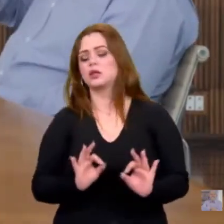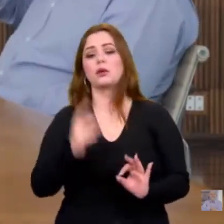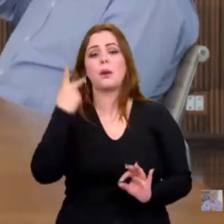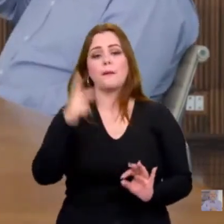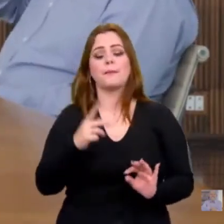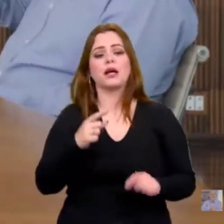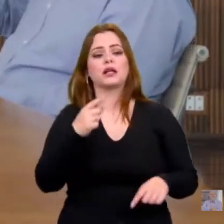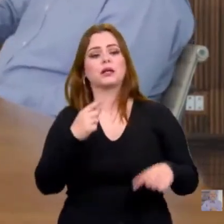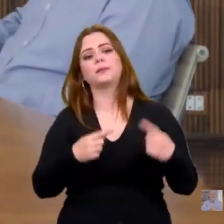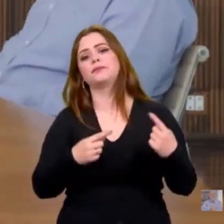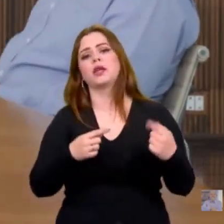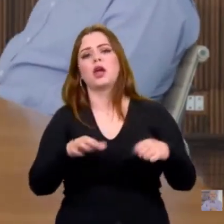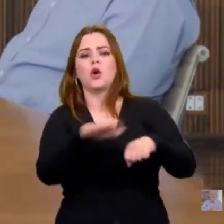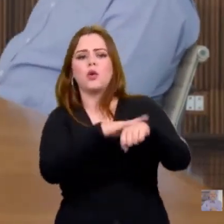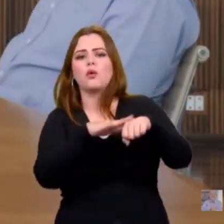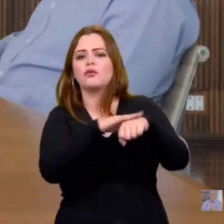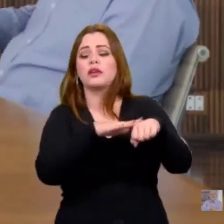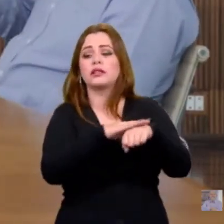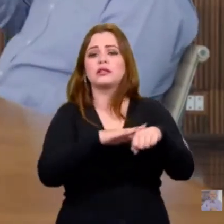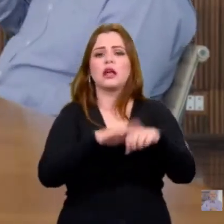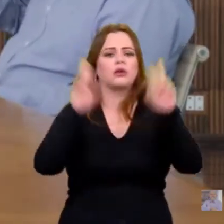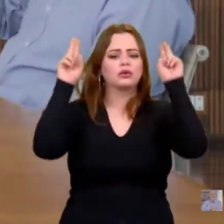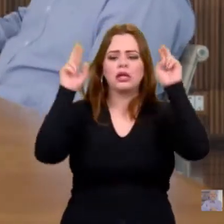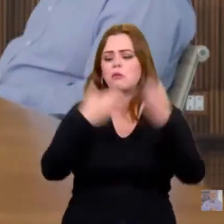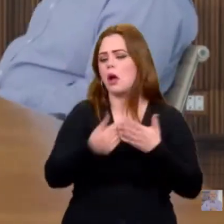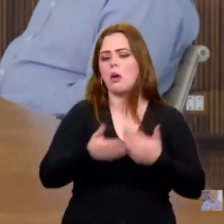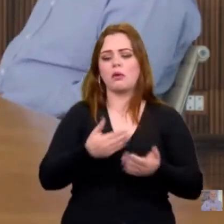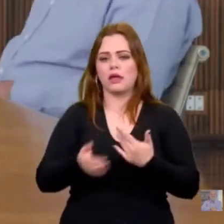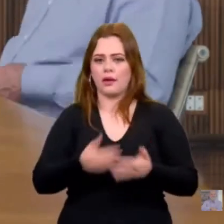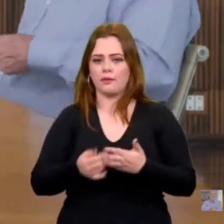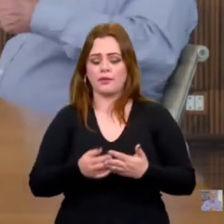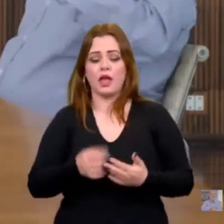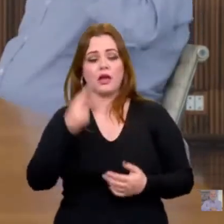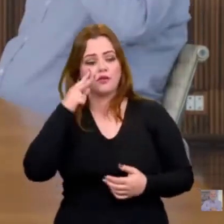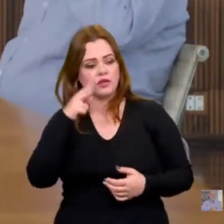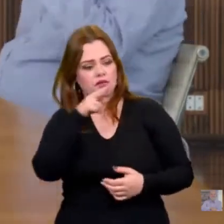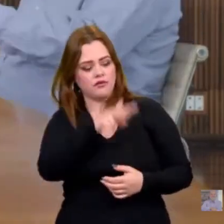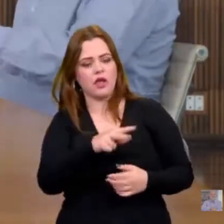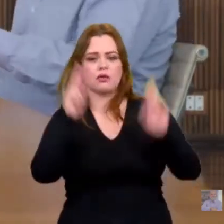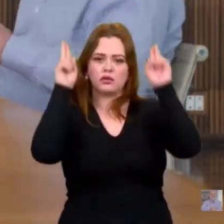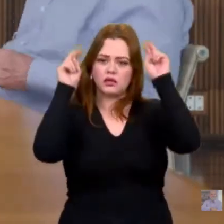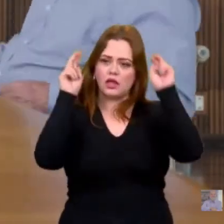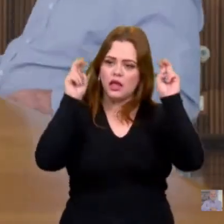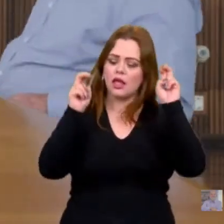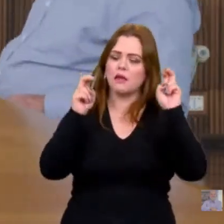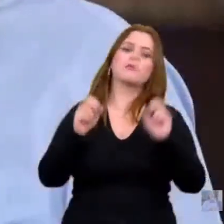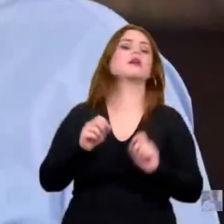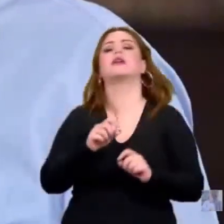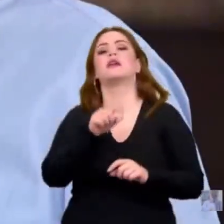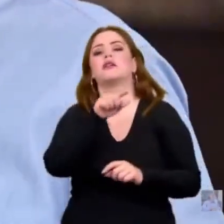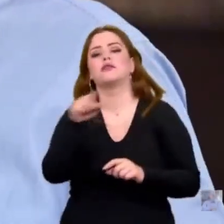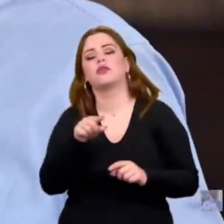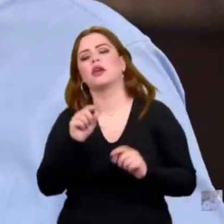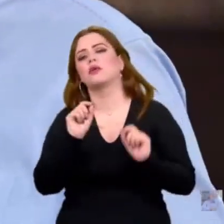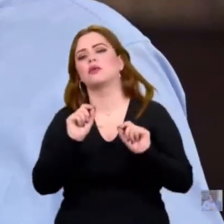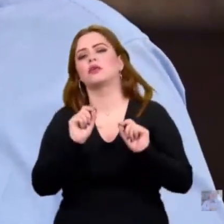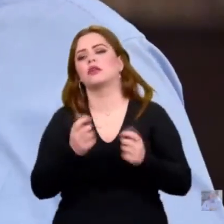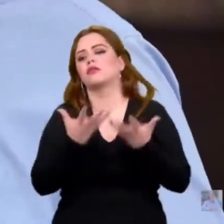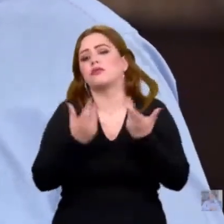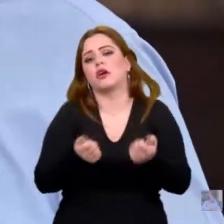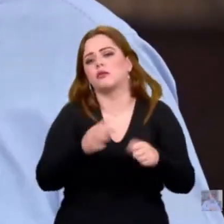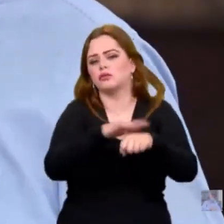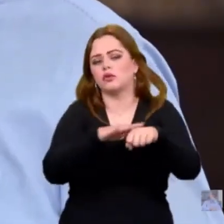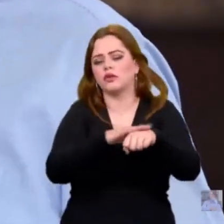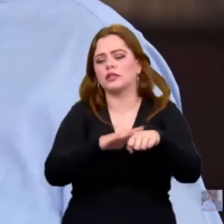você chega, eu vou checar esse cara. Hoje eu vou ver se esse cara está preparado, vou ver se esse cara sabe das coisas, porque eu acho que o povo